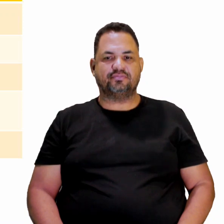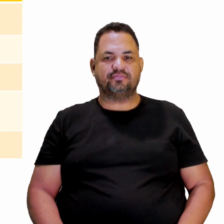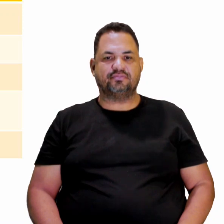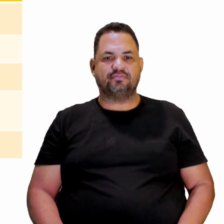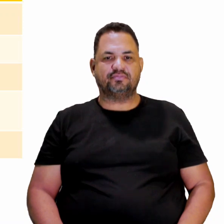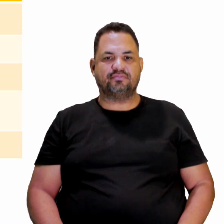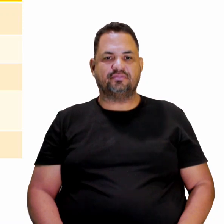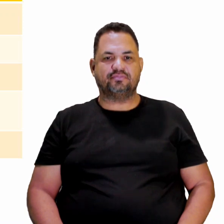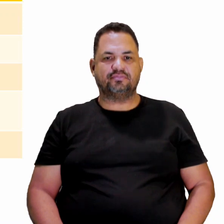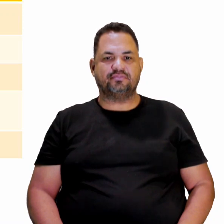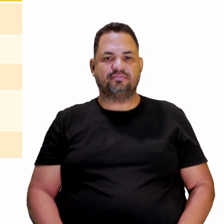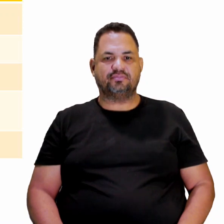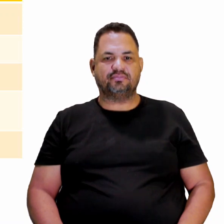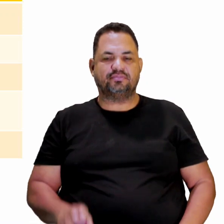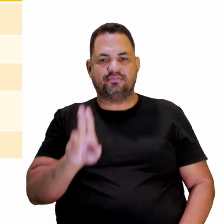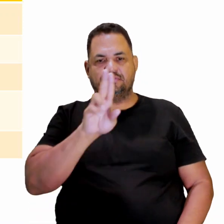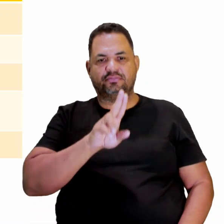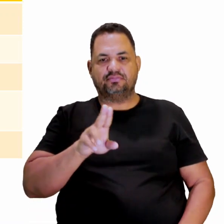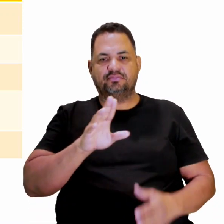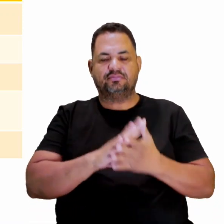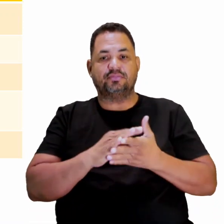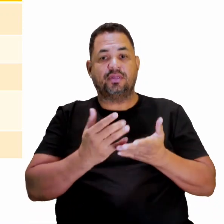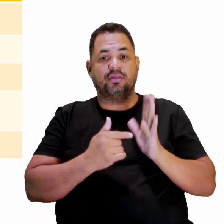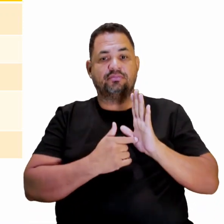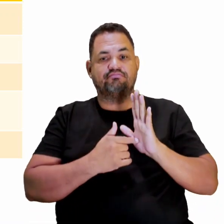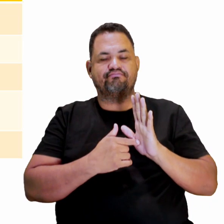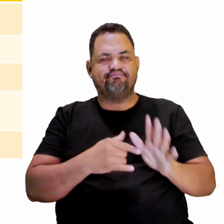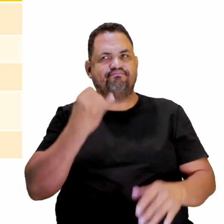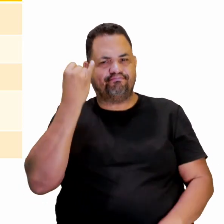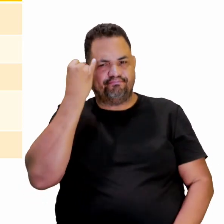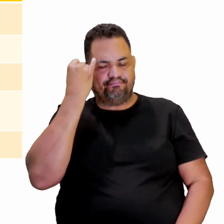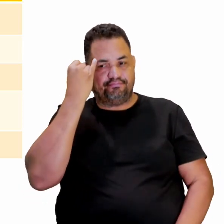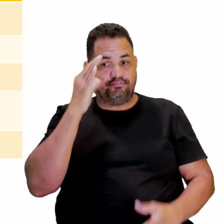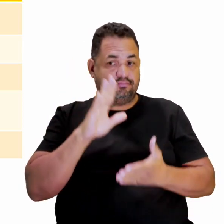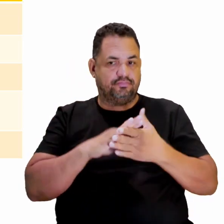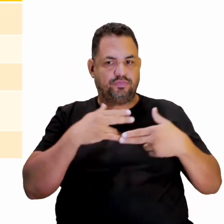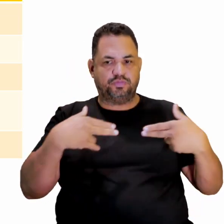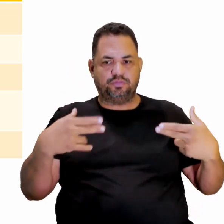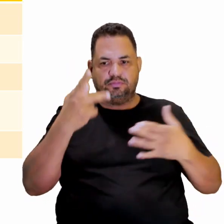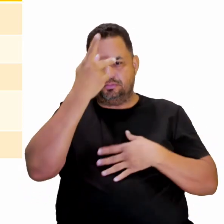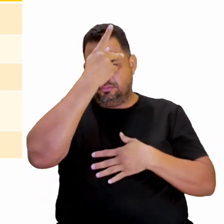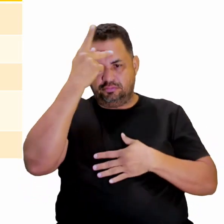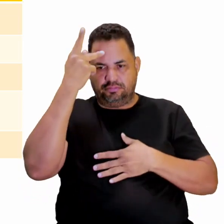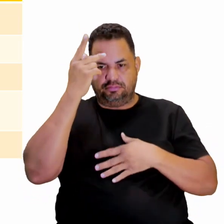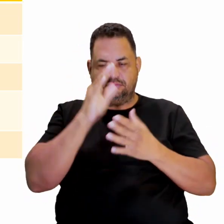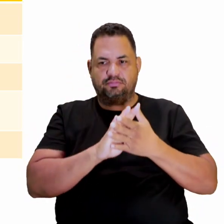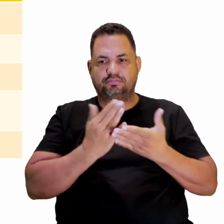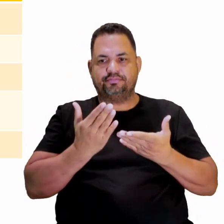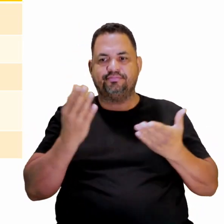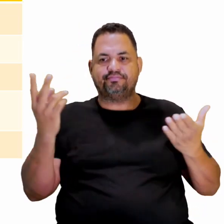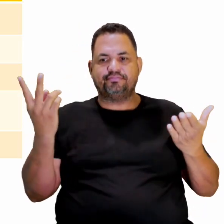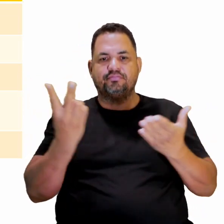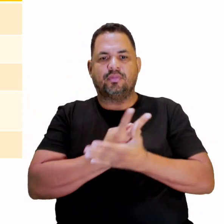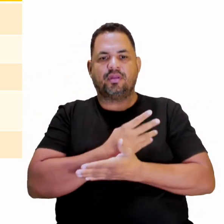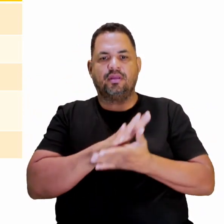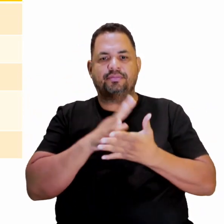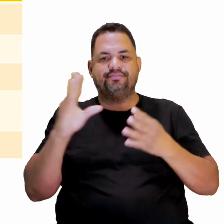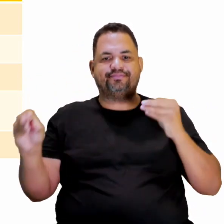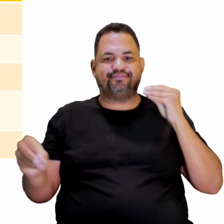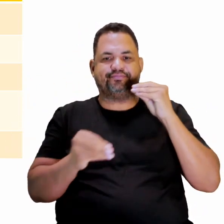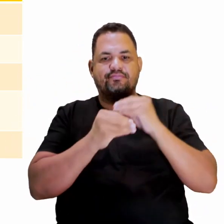Essas relative clauses, elas são empregadas com o intuito de informar sobre uma pessoa uma determinada coisa, né? Dessa forma, elas funcionam como complementos